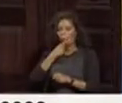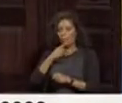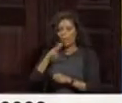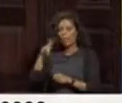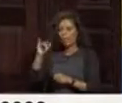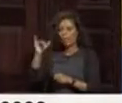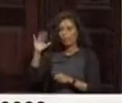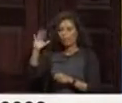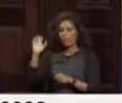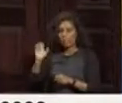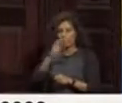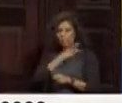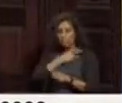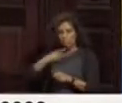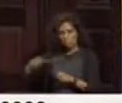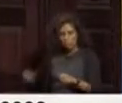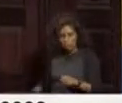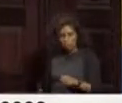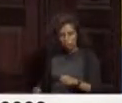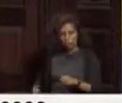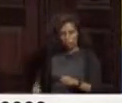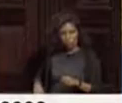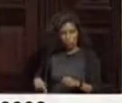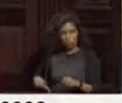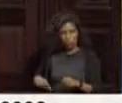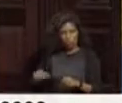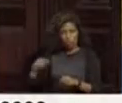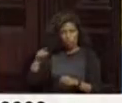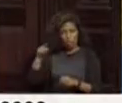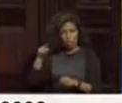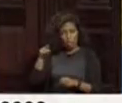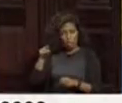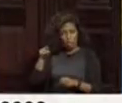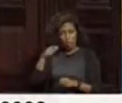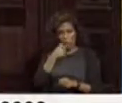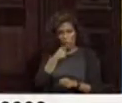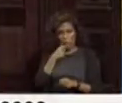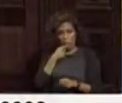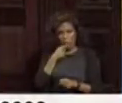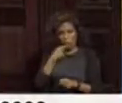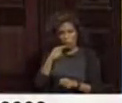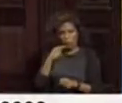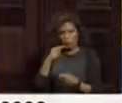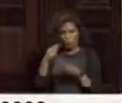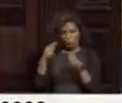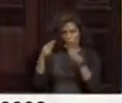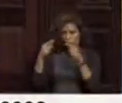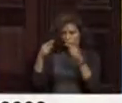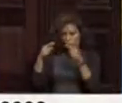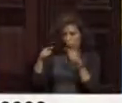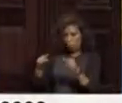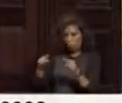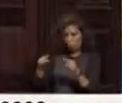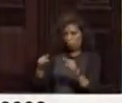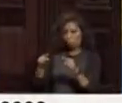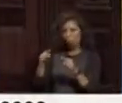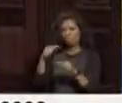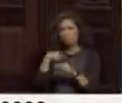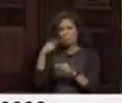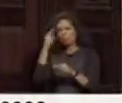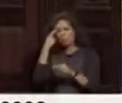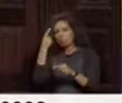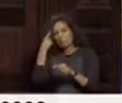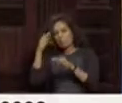mineiro, ele teve uma discordância na hora de se fazer o ato institucional